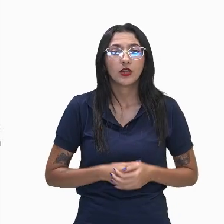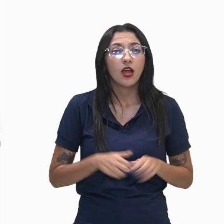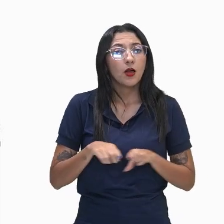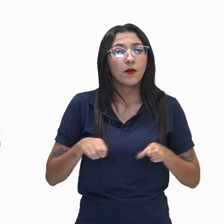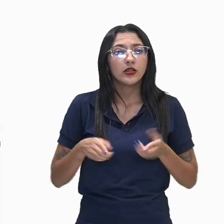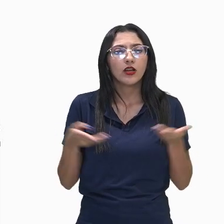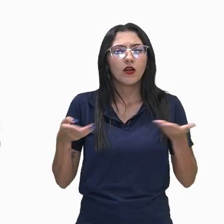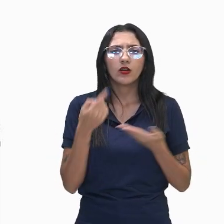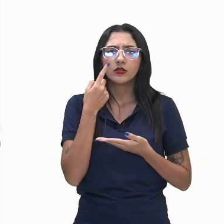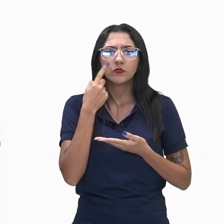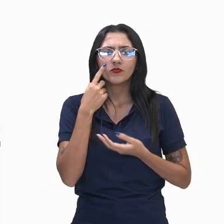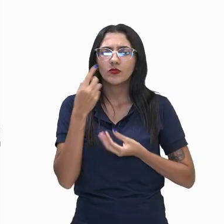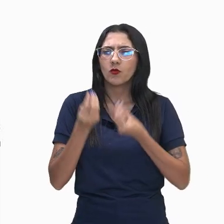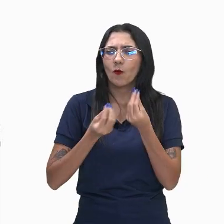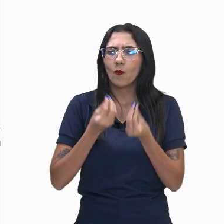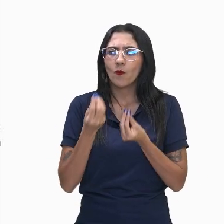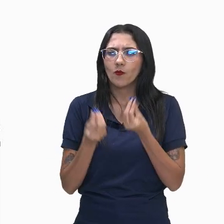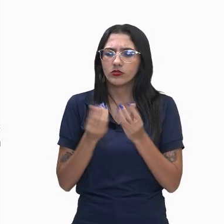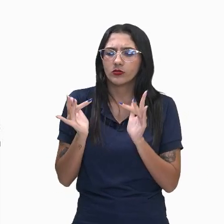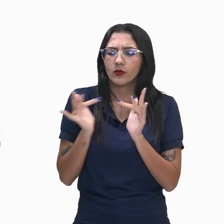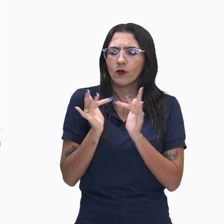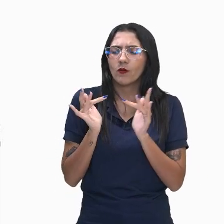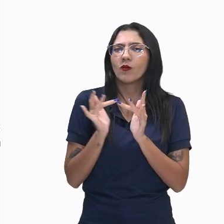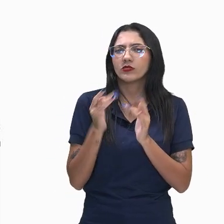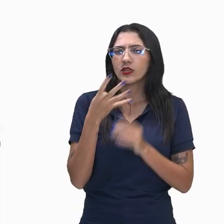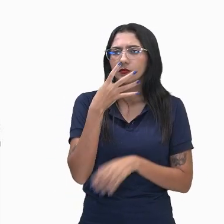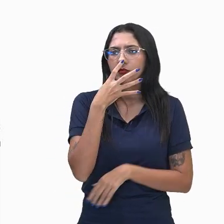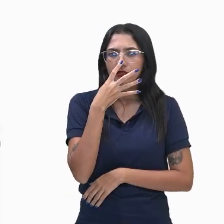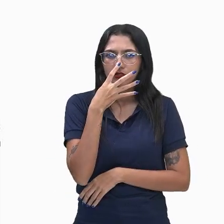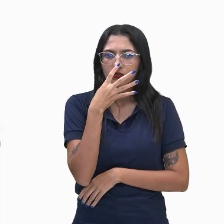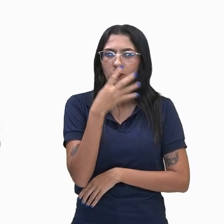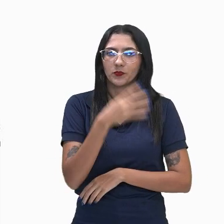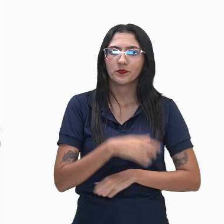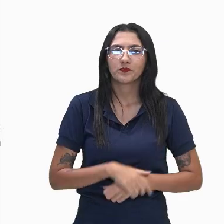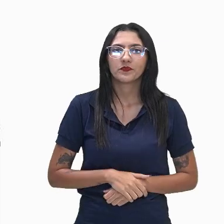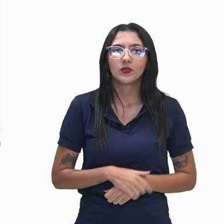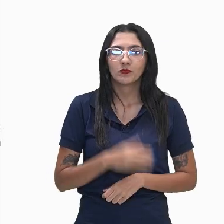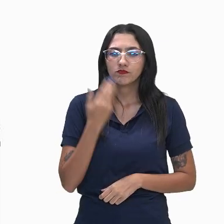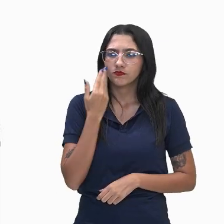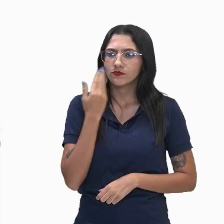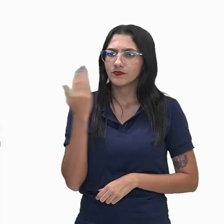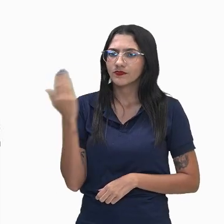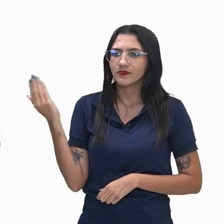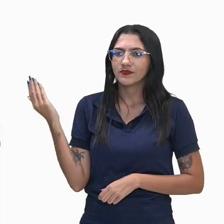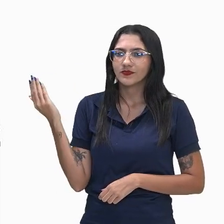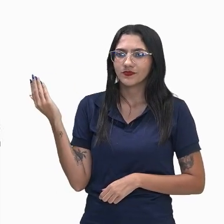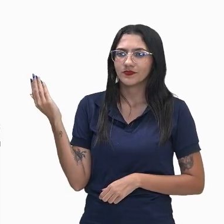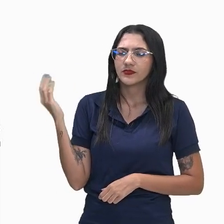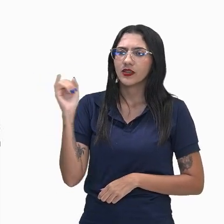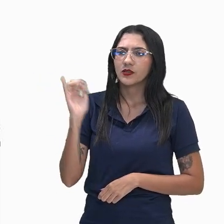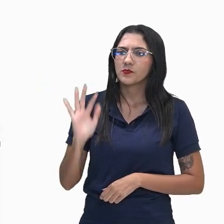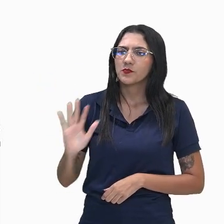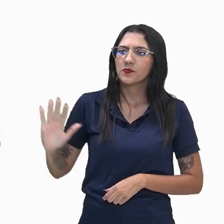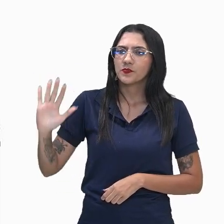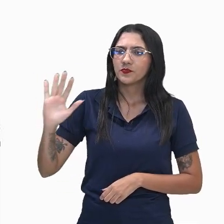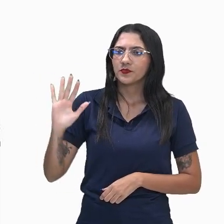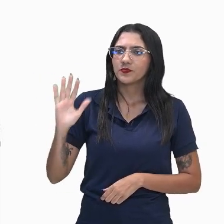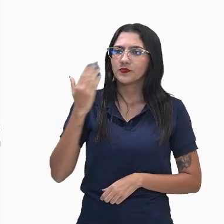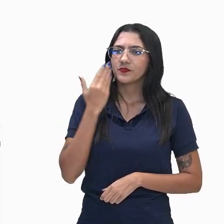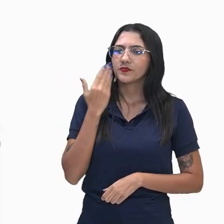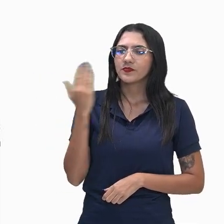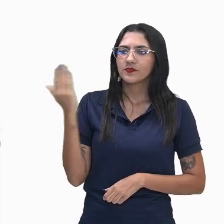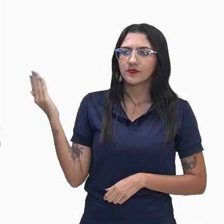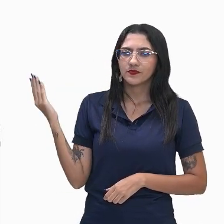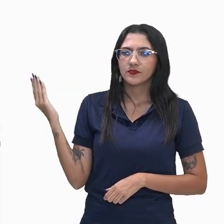questão da energia e do encanto. Olha só essa imagem ao lado. Percebe que aqui a gente tem